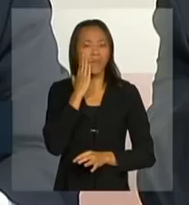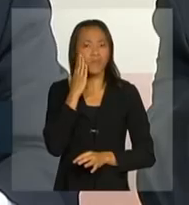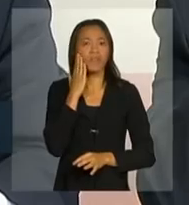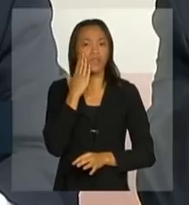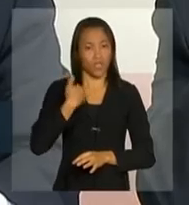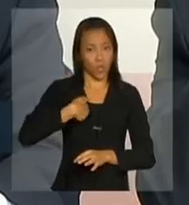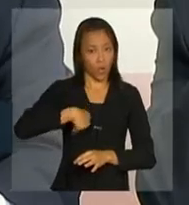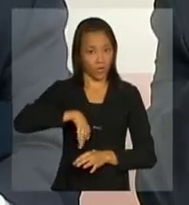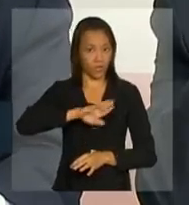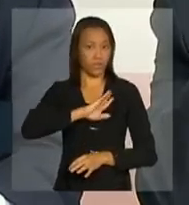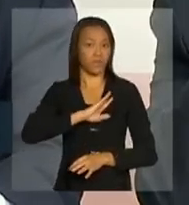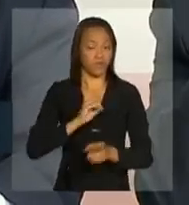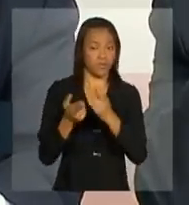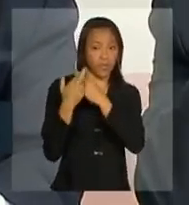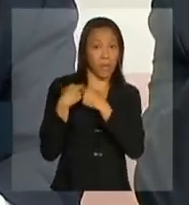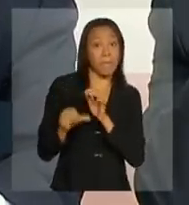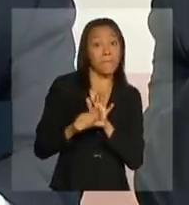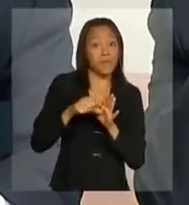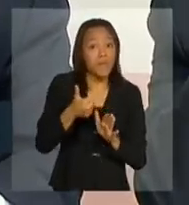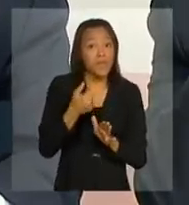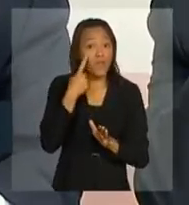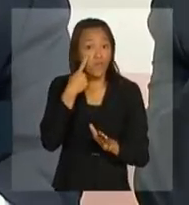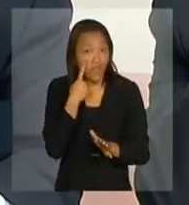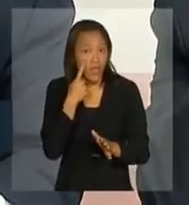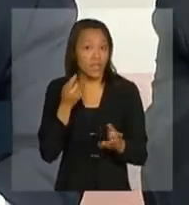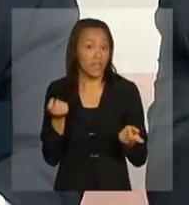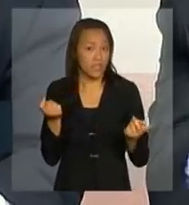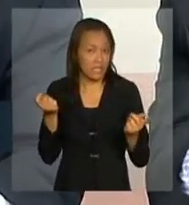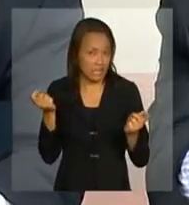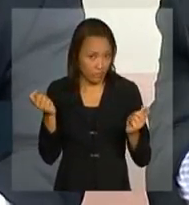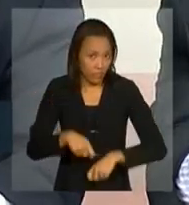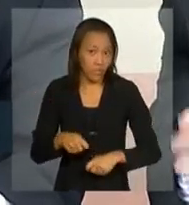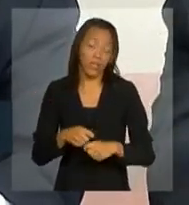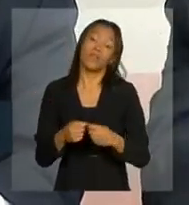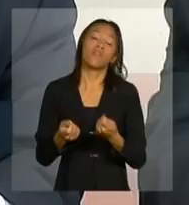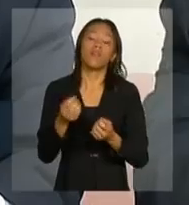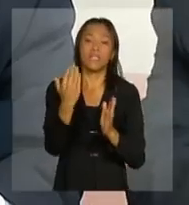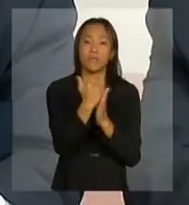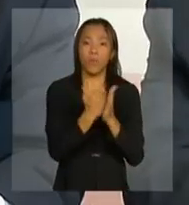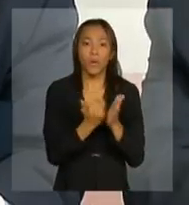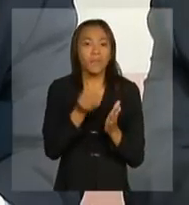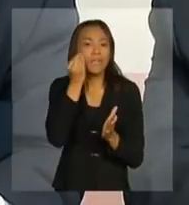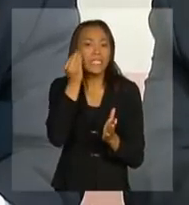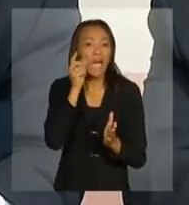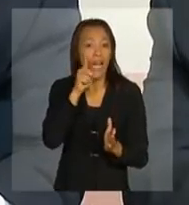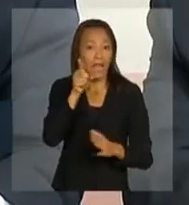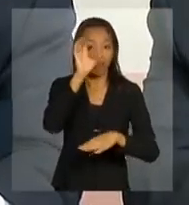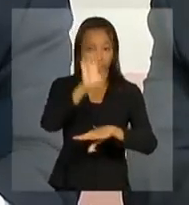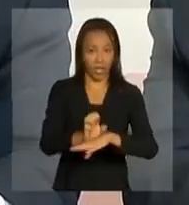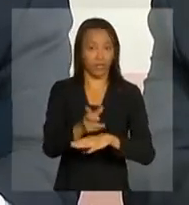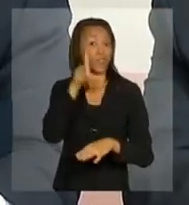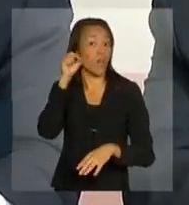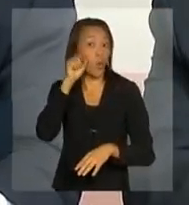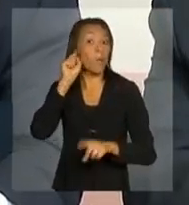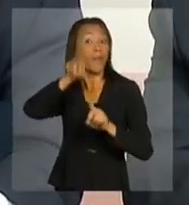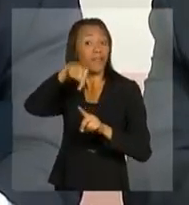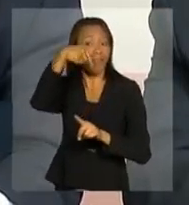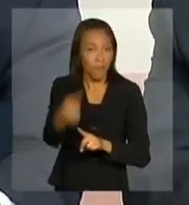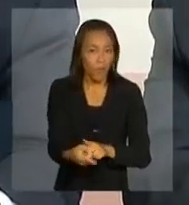em buscar primeiro consolidar esse programa em Alagoas e testar de fato o seu resultado para em